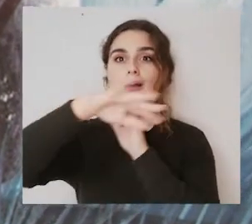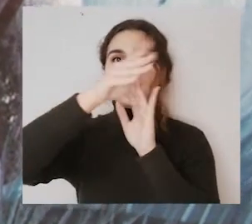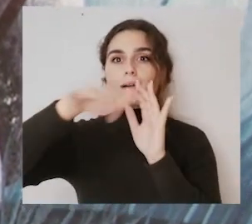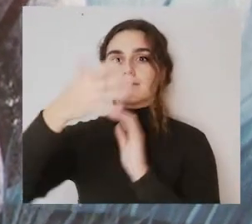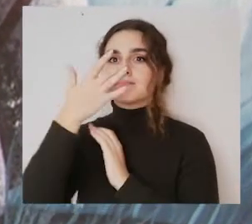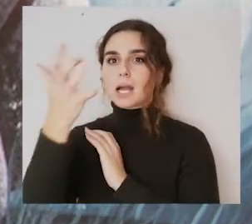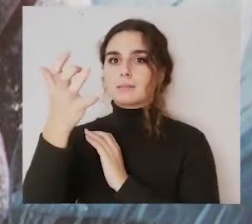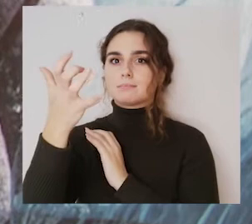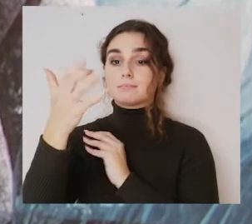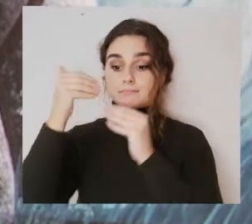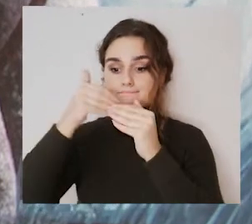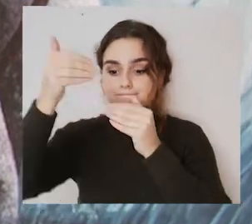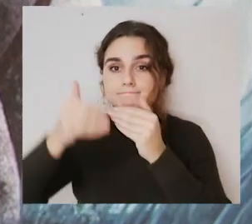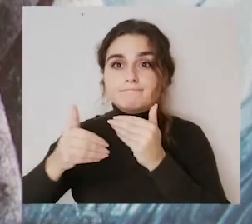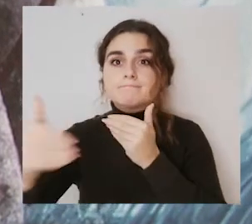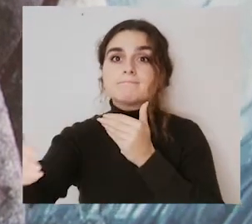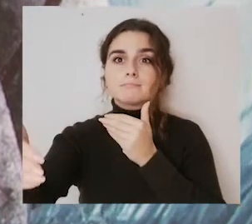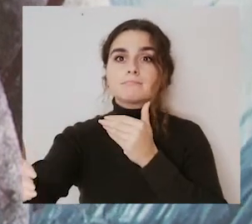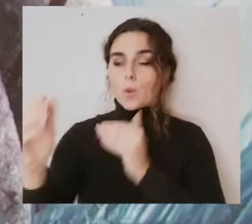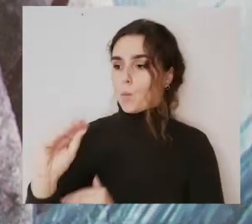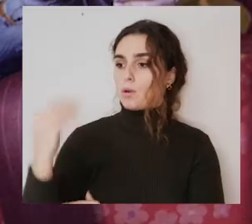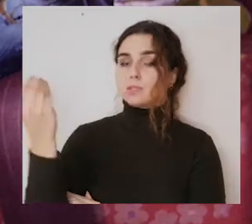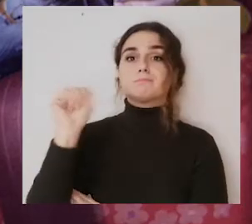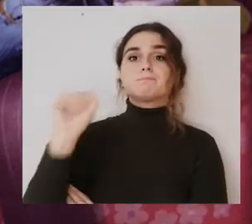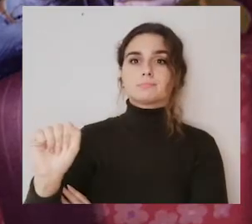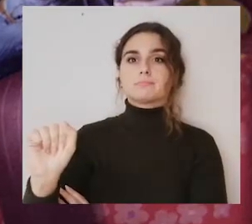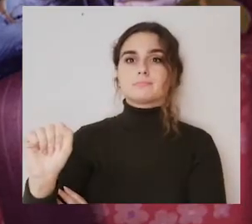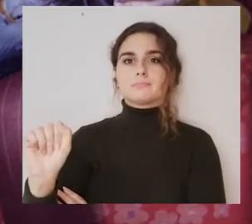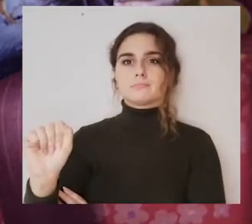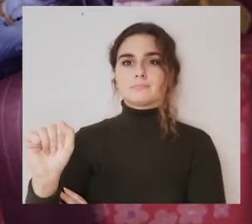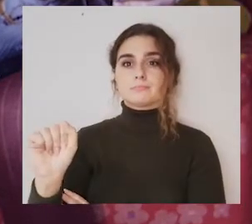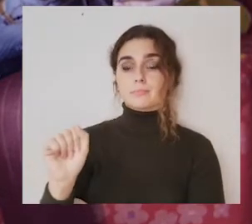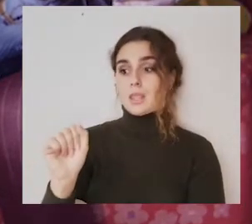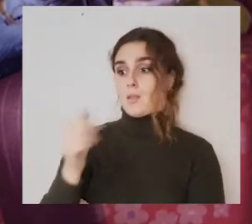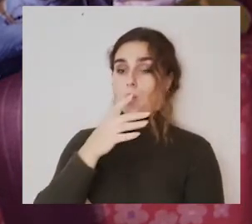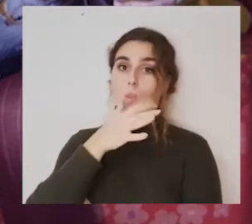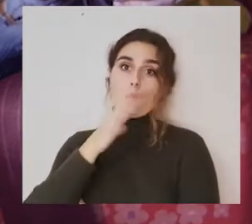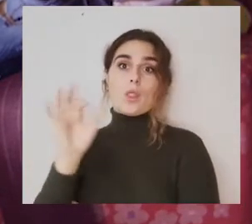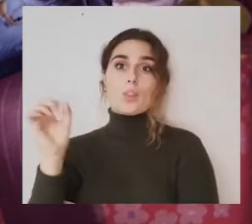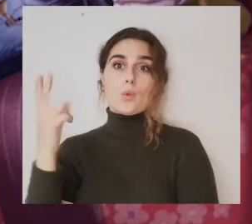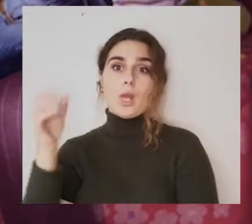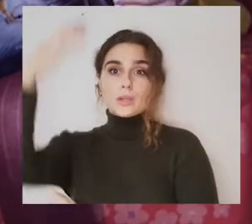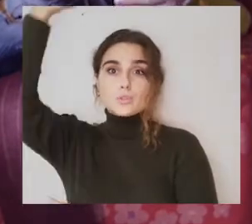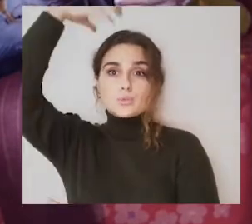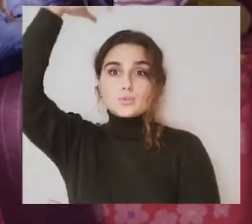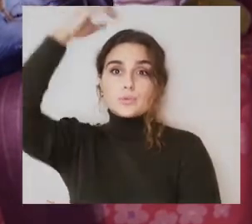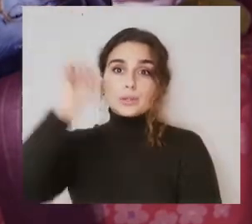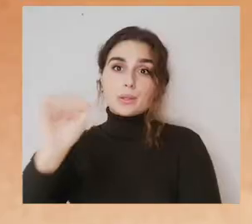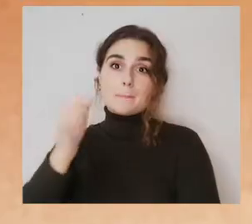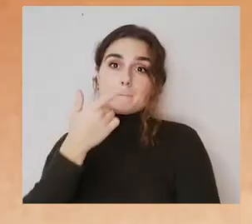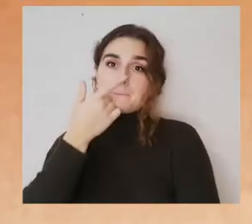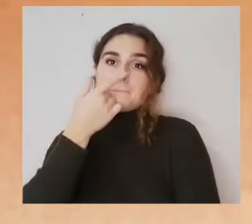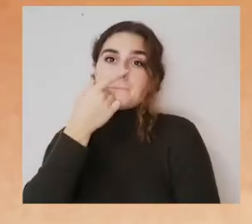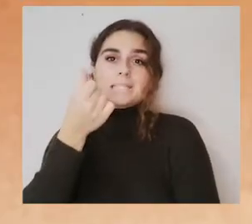partir daquele dia, ele passou a fazer daquele objeto um dourado, o seu chuveiro, como se fosse o seu